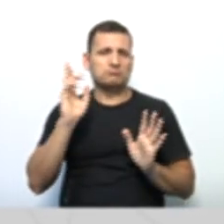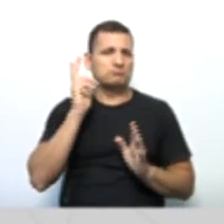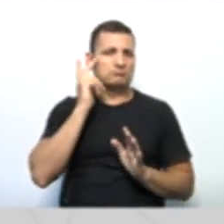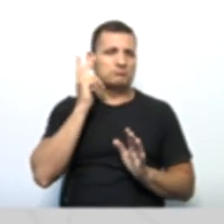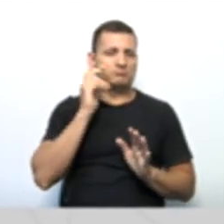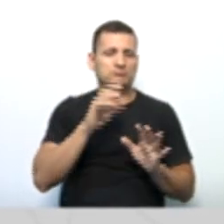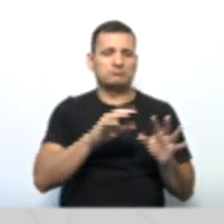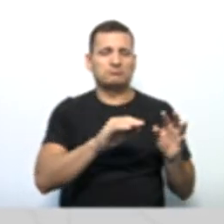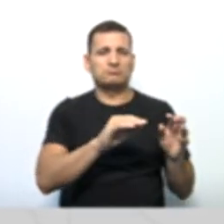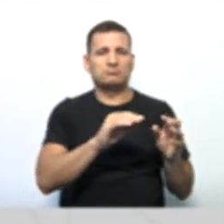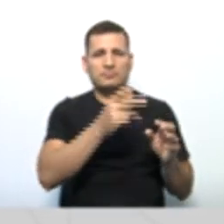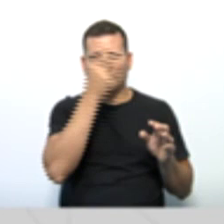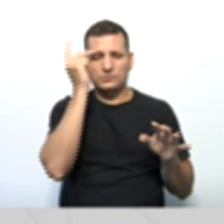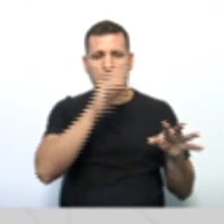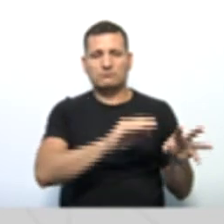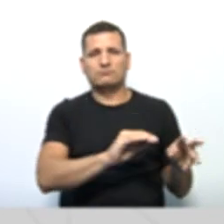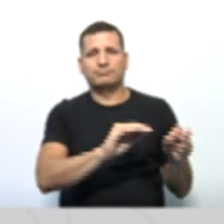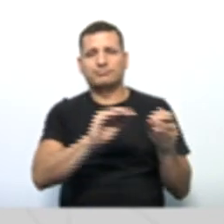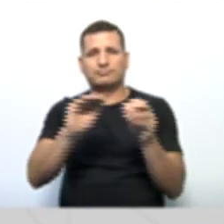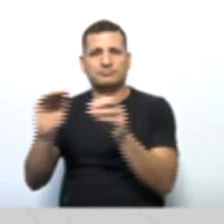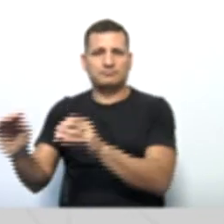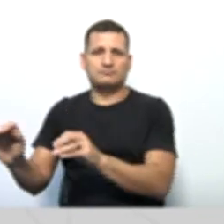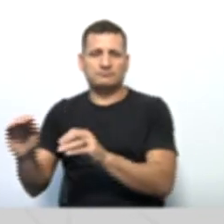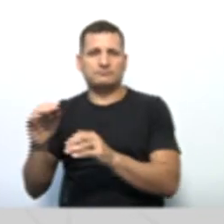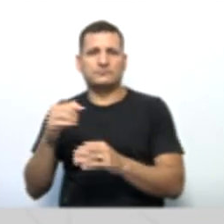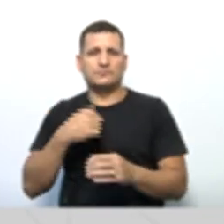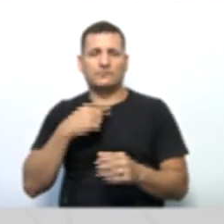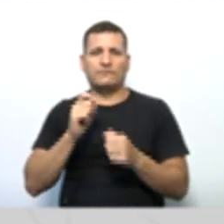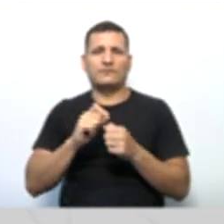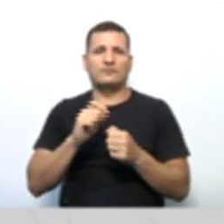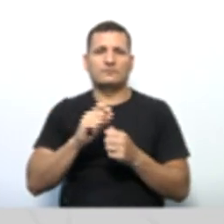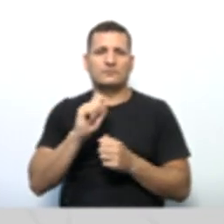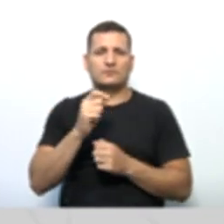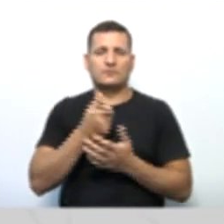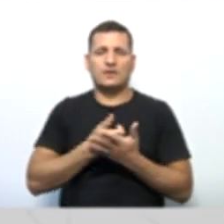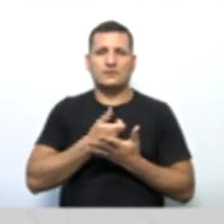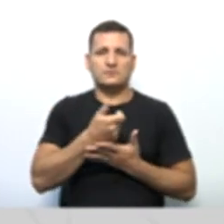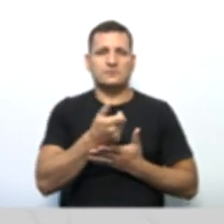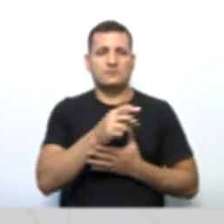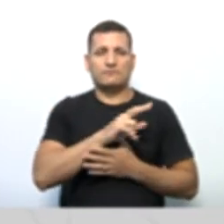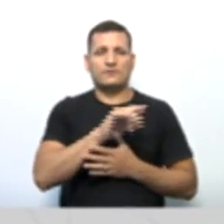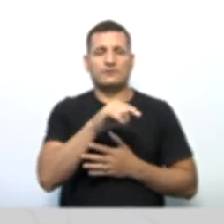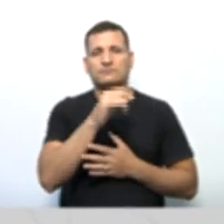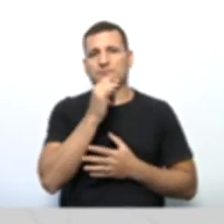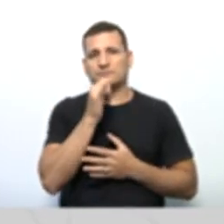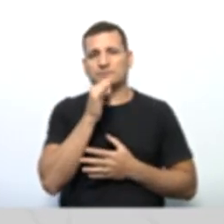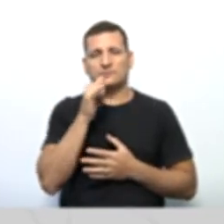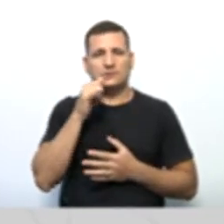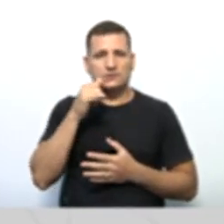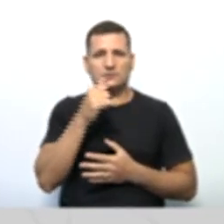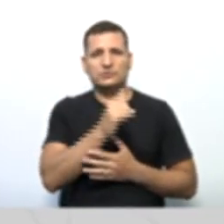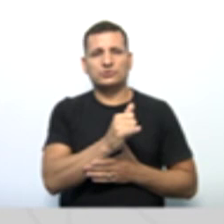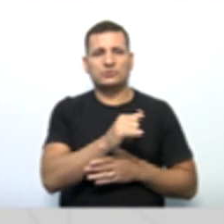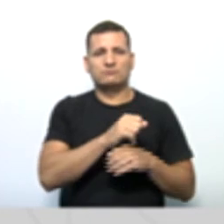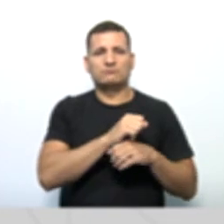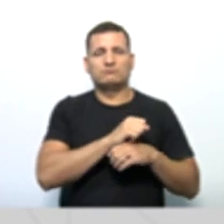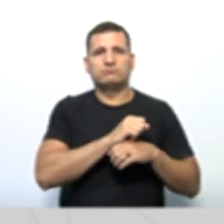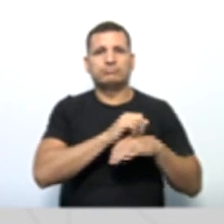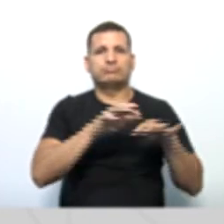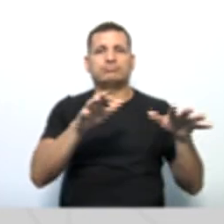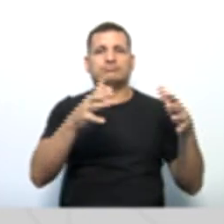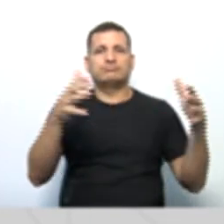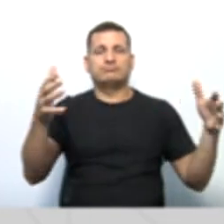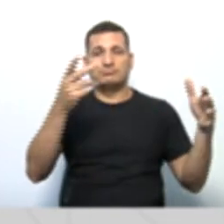outro lugar, enquanto eu faço, por exemplo, uma ação maior que vai produzir energia para uma quantidade maior de pessoas. Então, pela